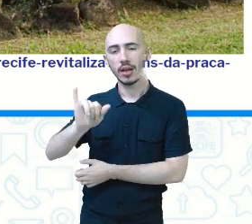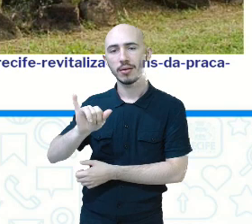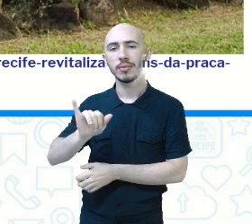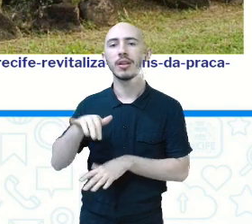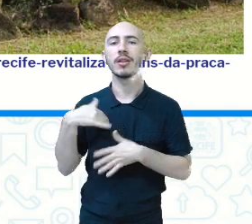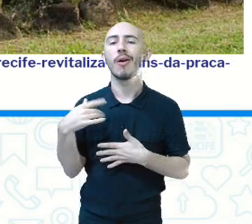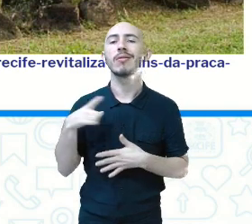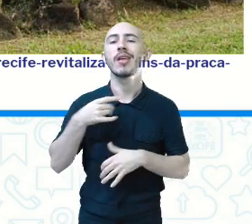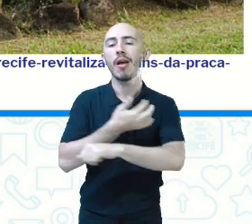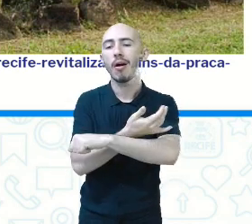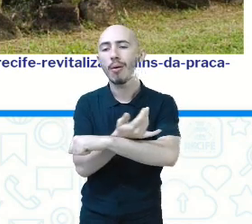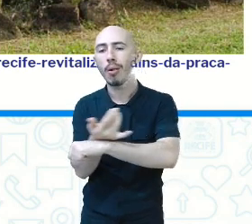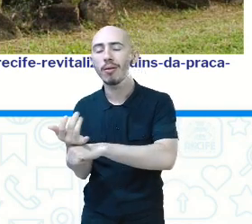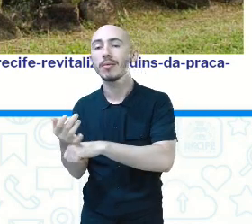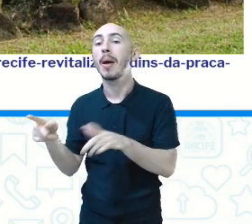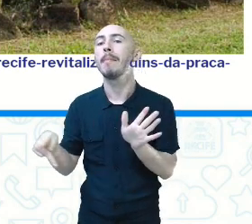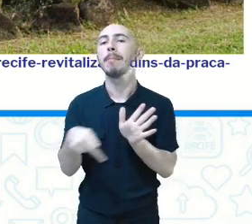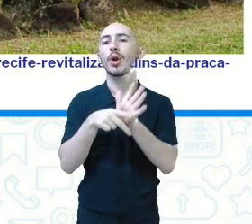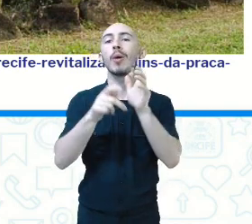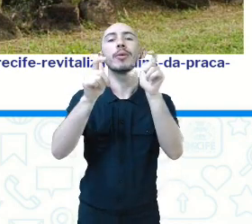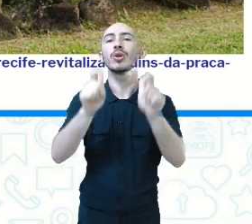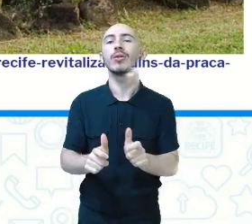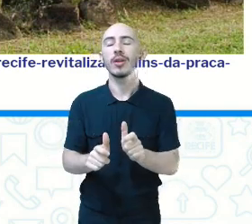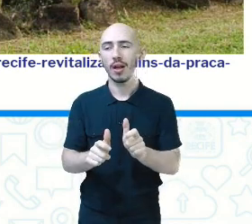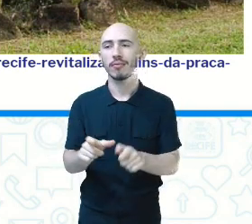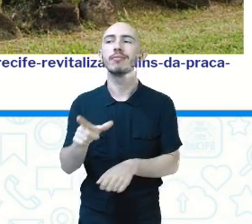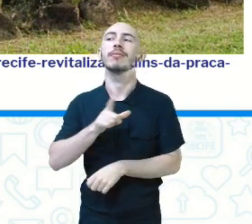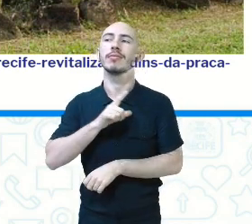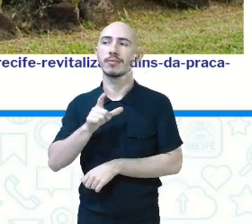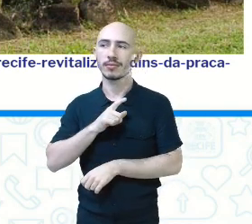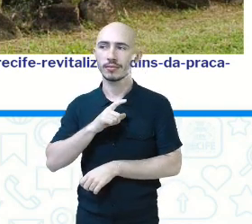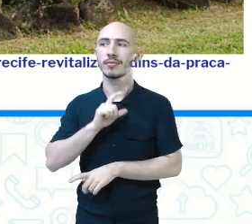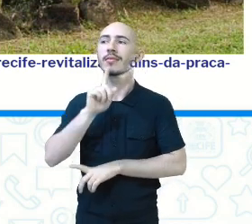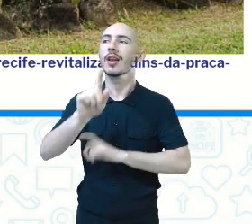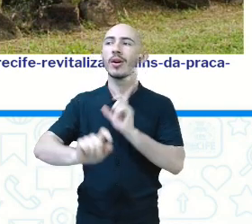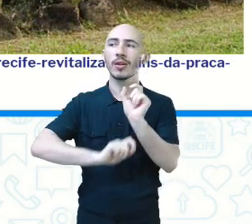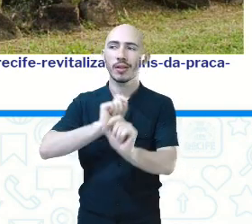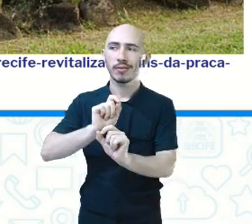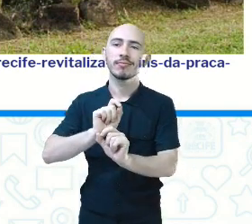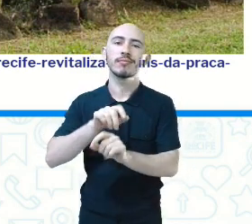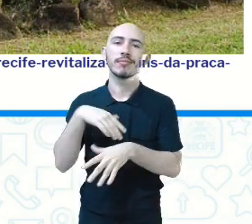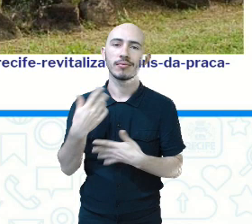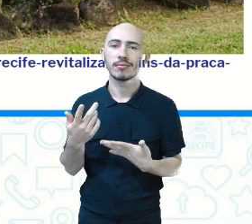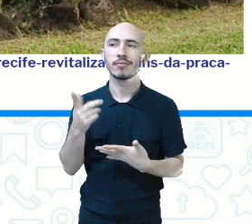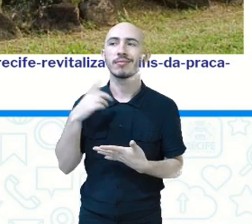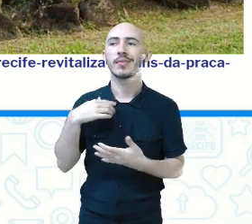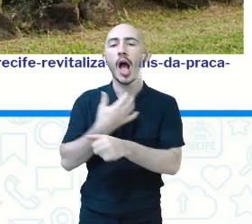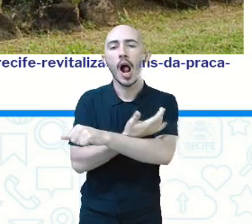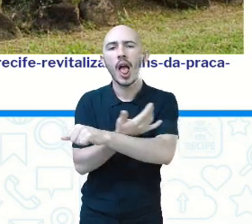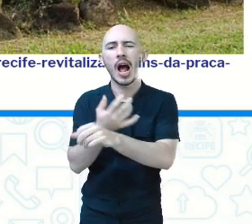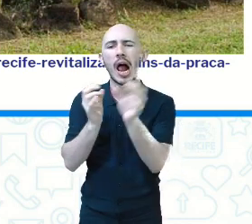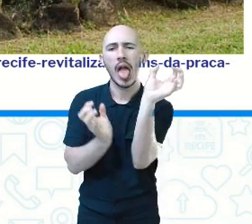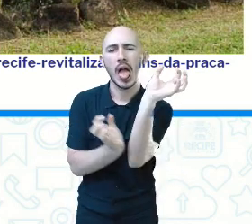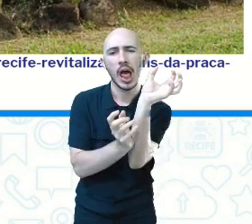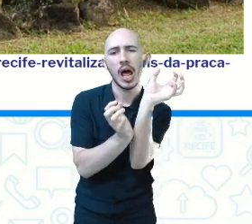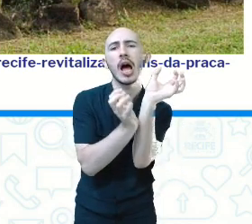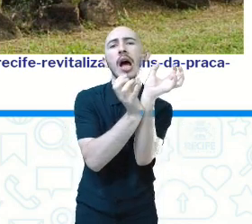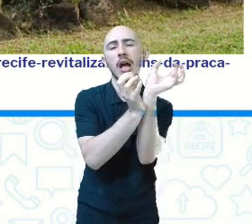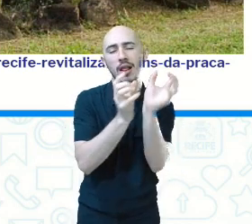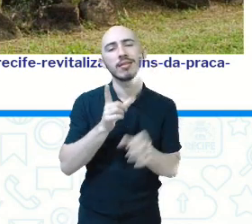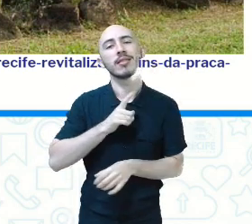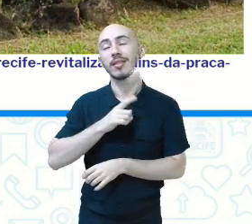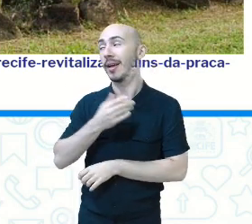vegetação específica de uma região do nosso estado. Pois é, nós temos a presença ali de diversos cactos, por